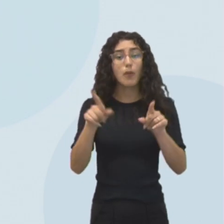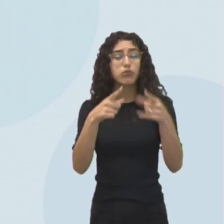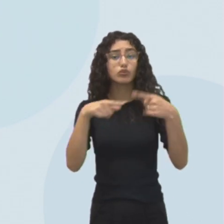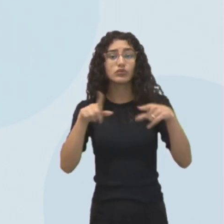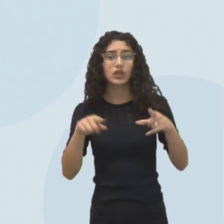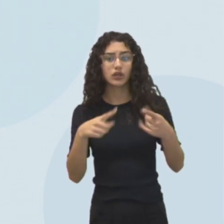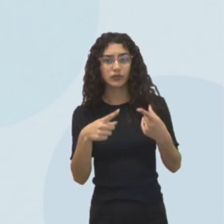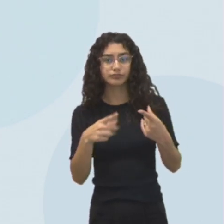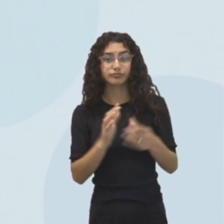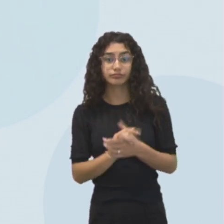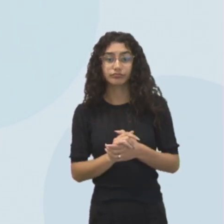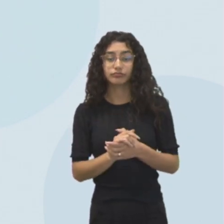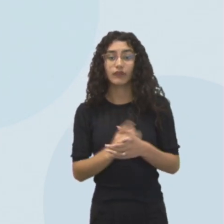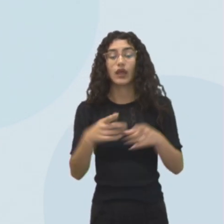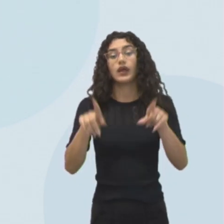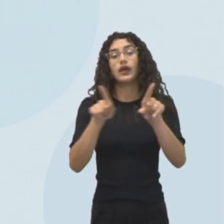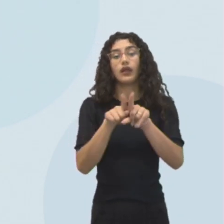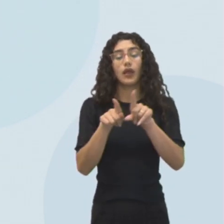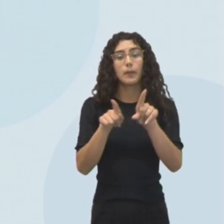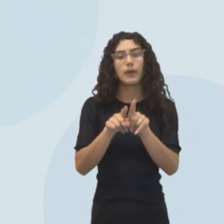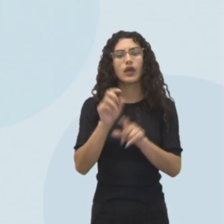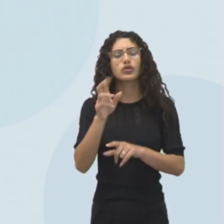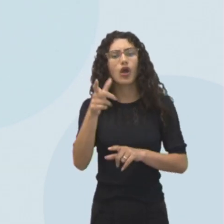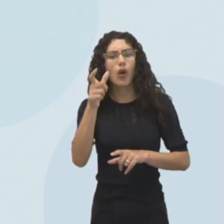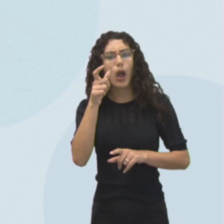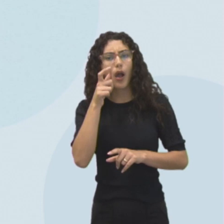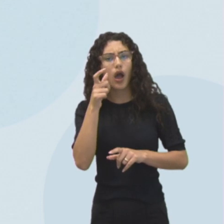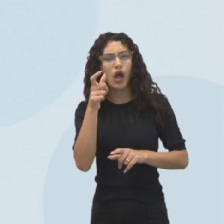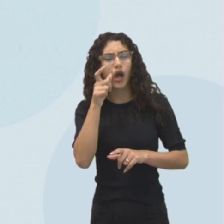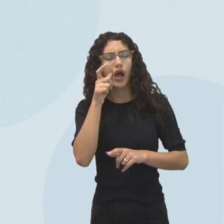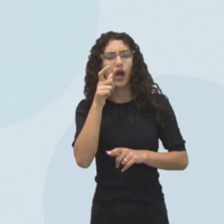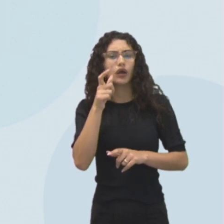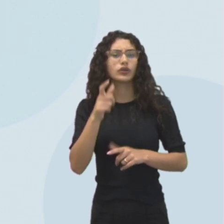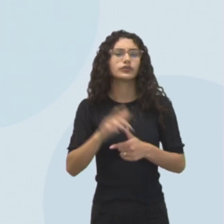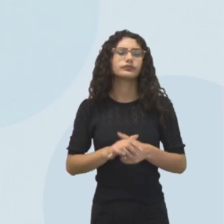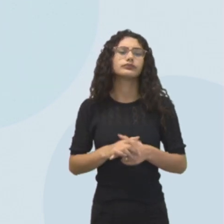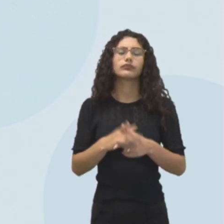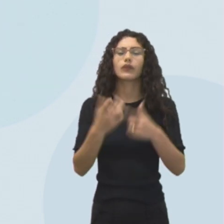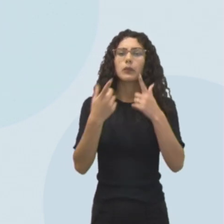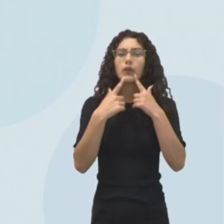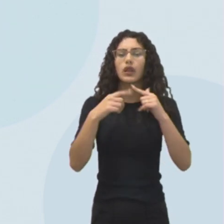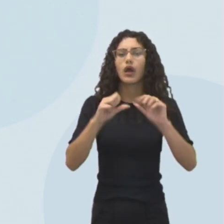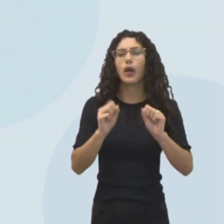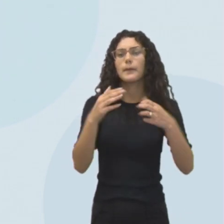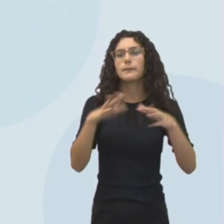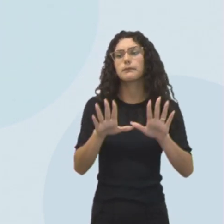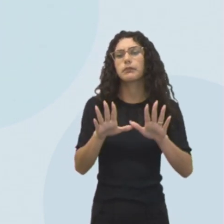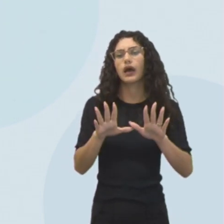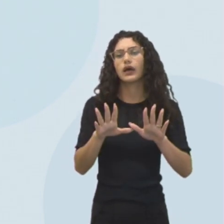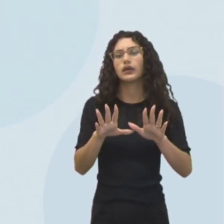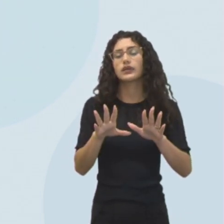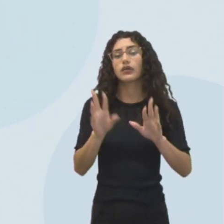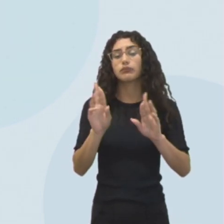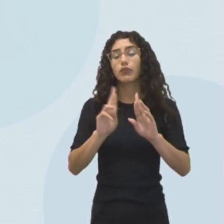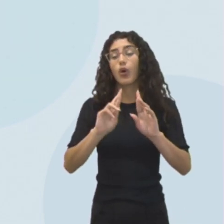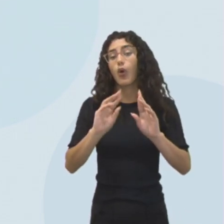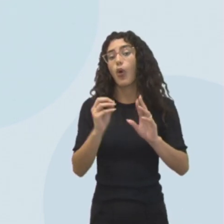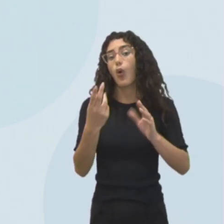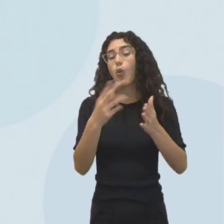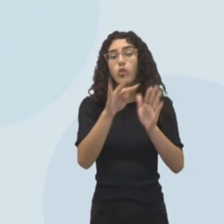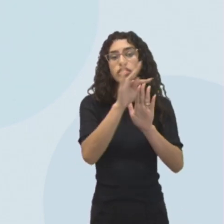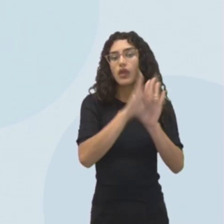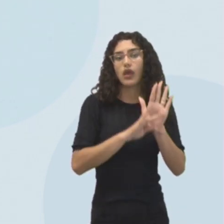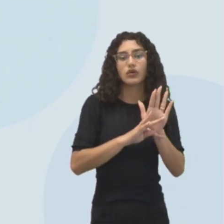musical. Quantas vezes a gente só vê o vídeo, mas uma linguagem mais sensorial, ou apenas textos. Então,